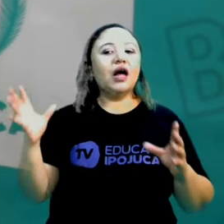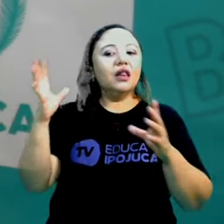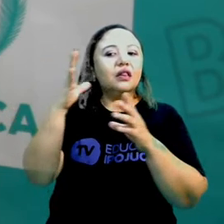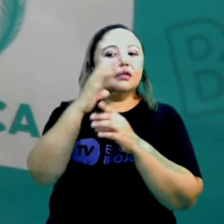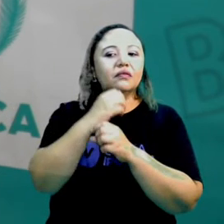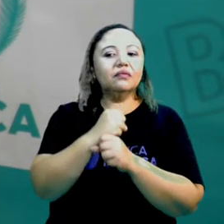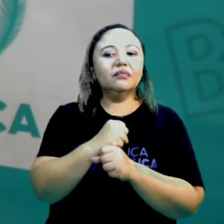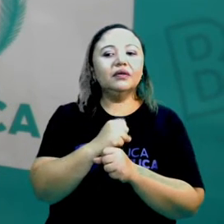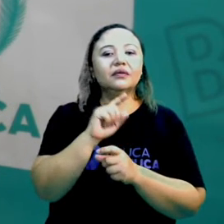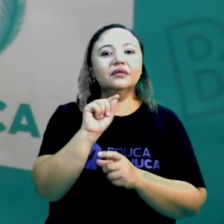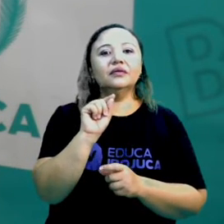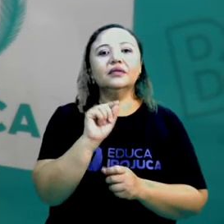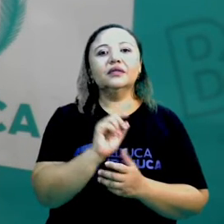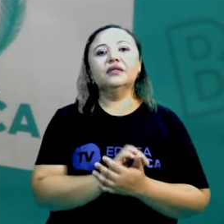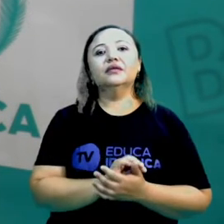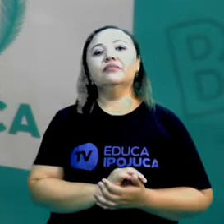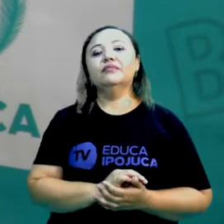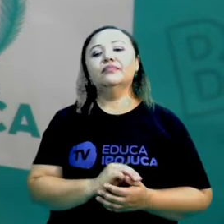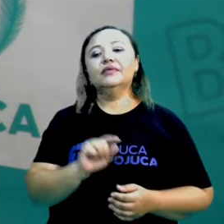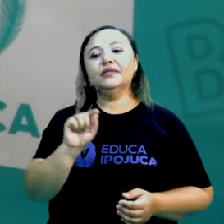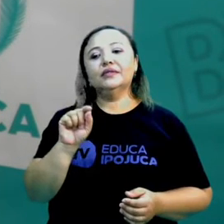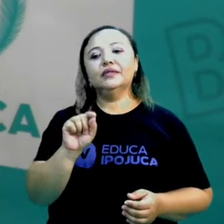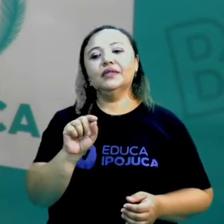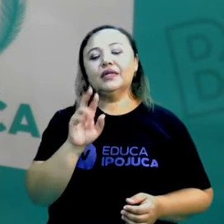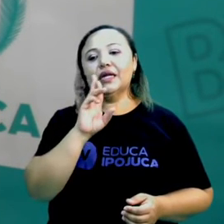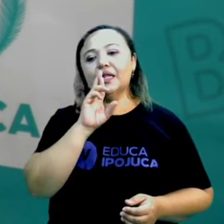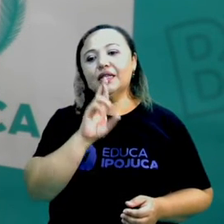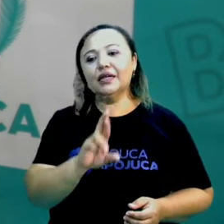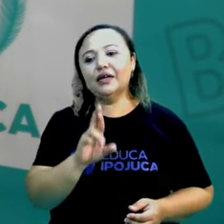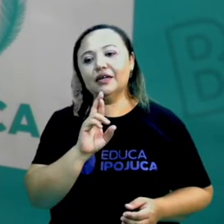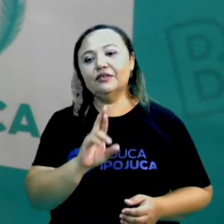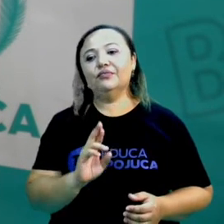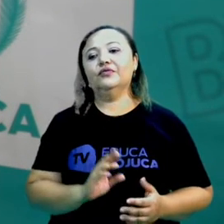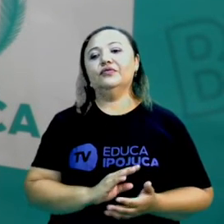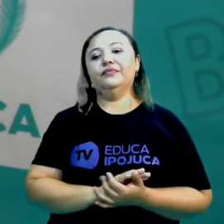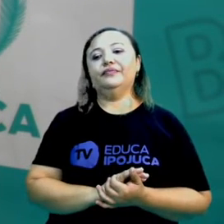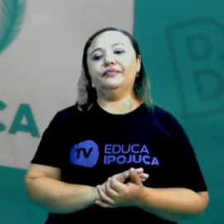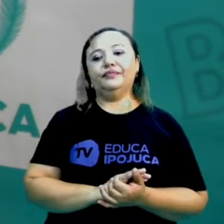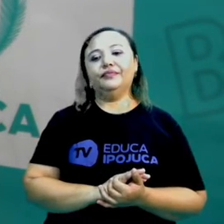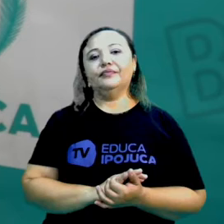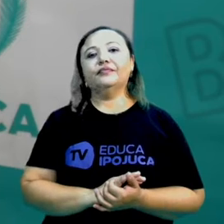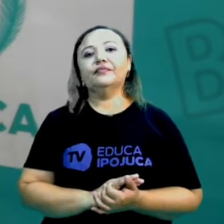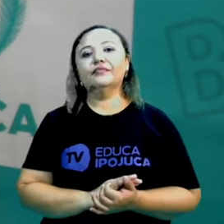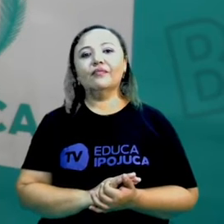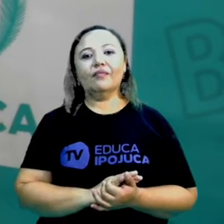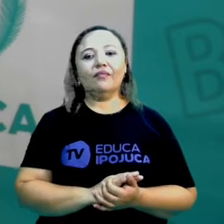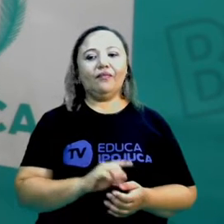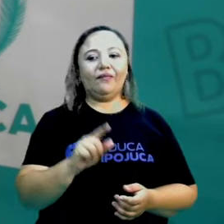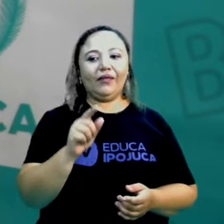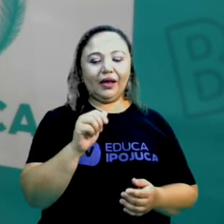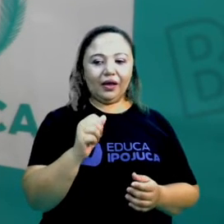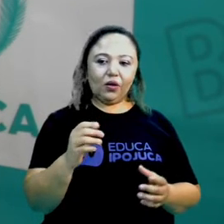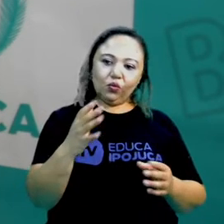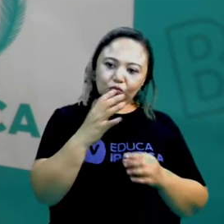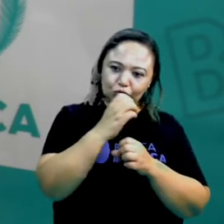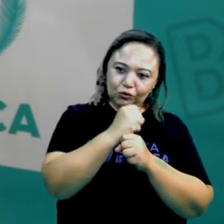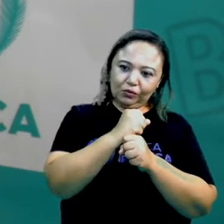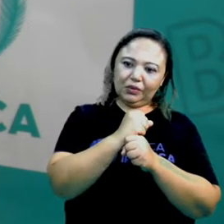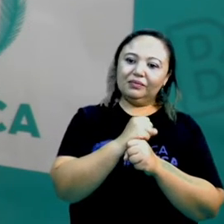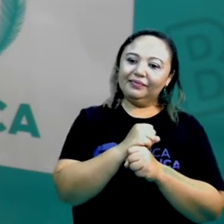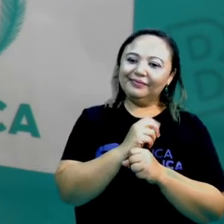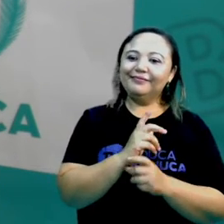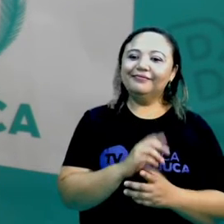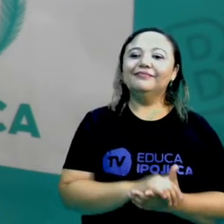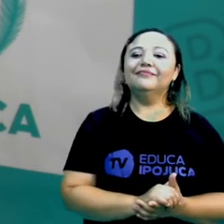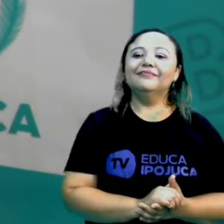teríamos a soma, que chamamos de total. Tá? Então, a soma das